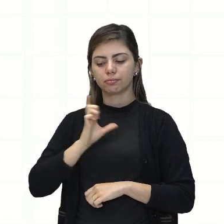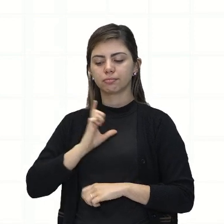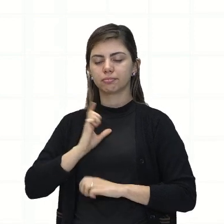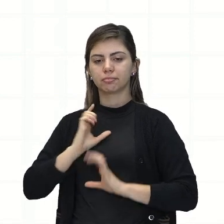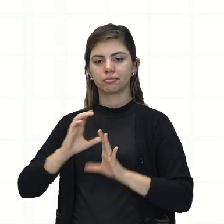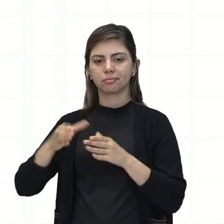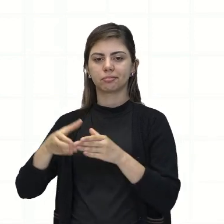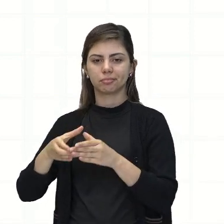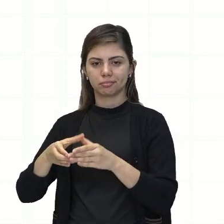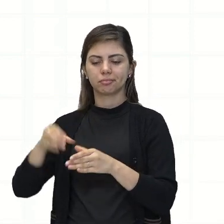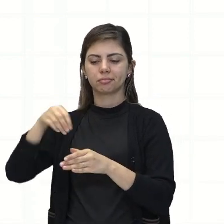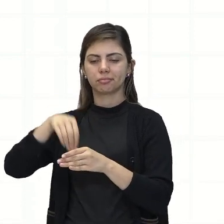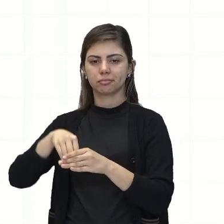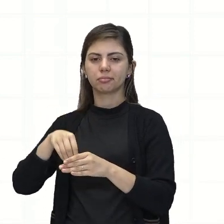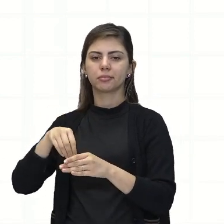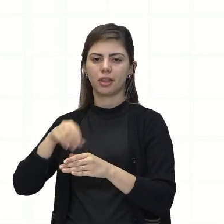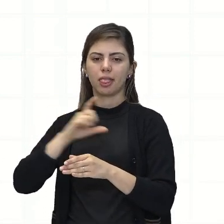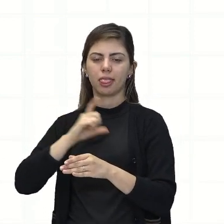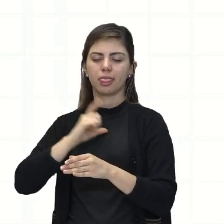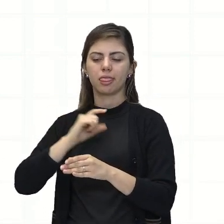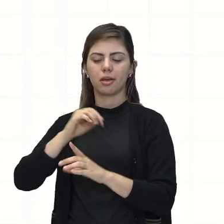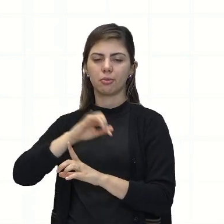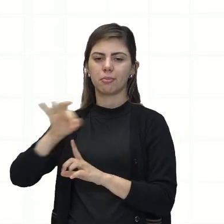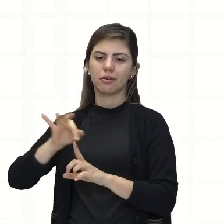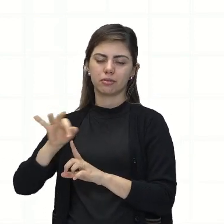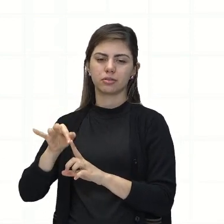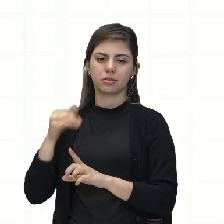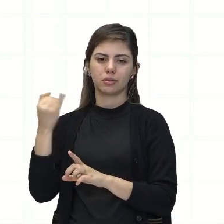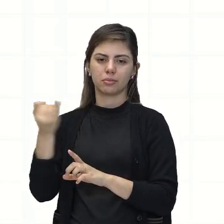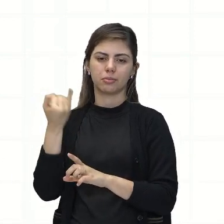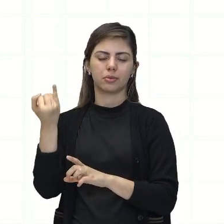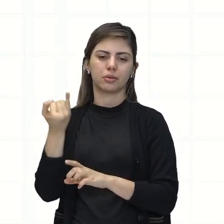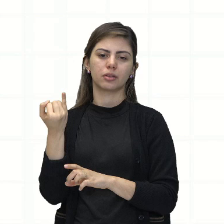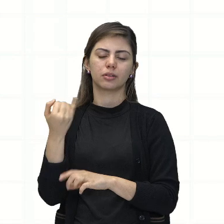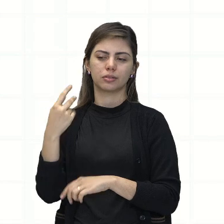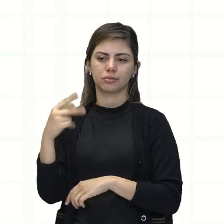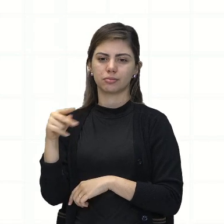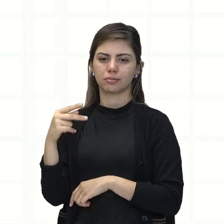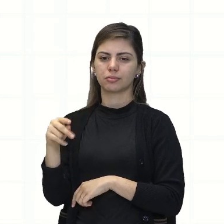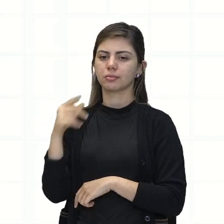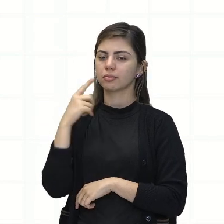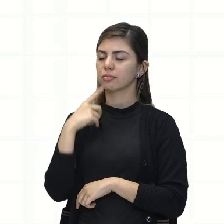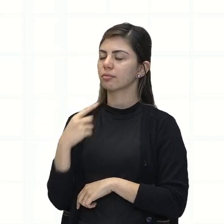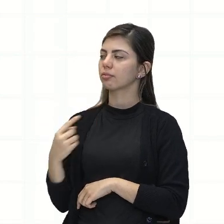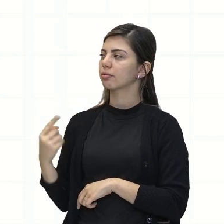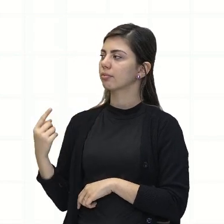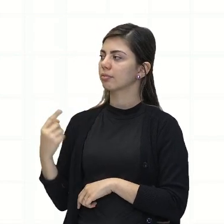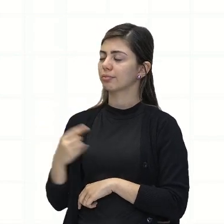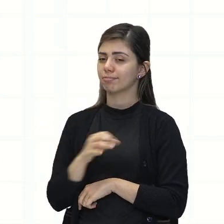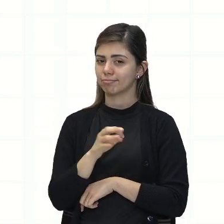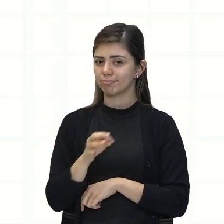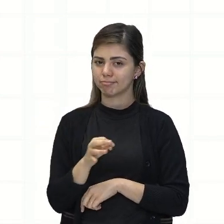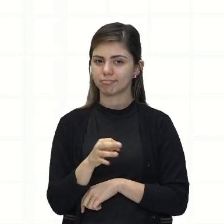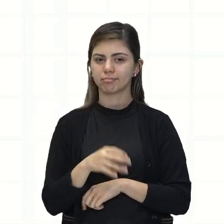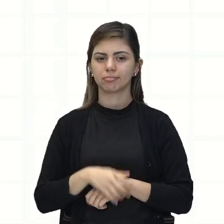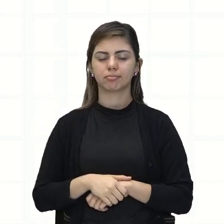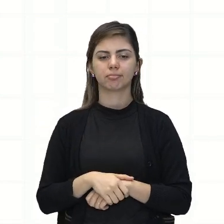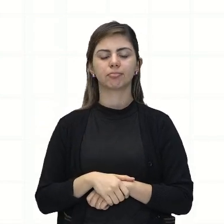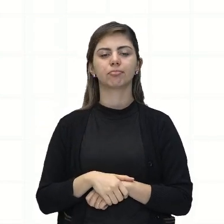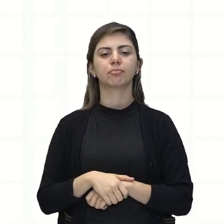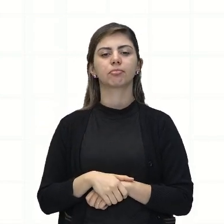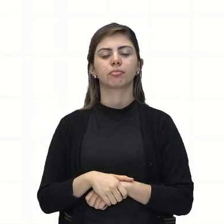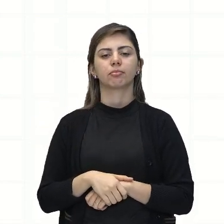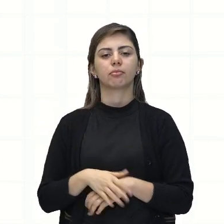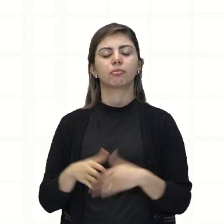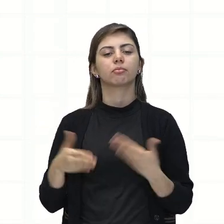importante dentro da sociedade das abelhas, certo? E a primeira